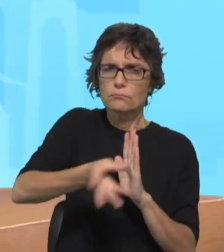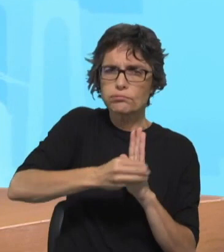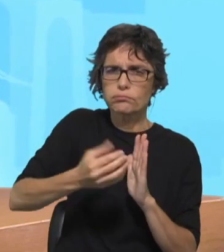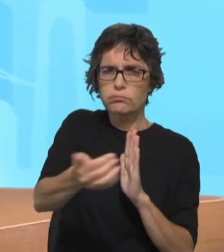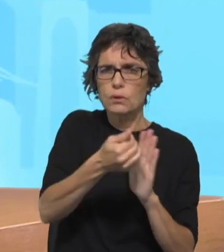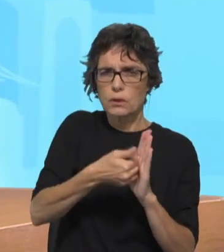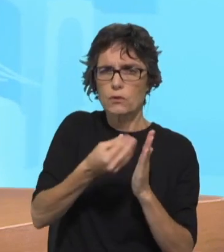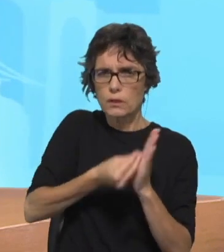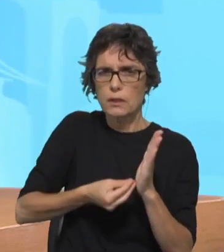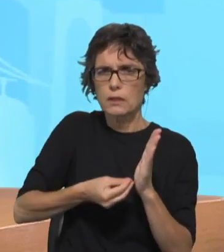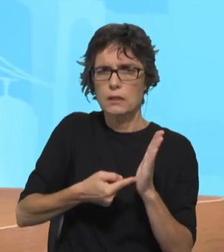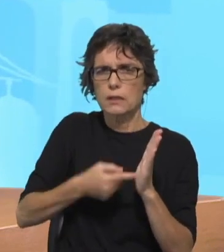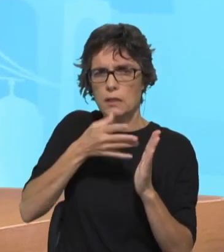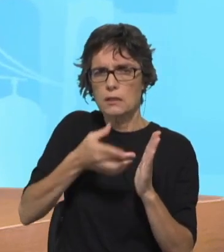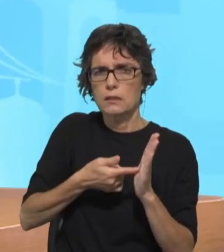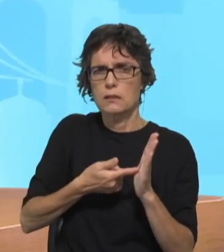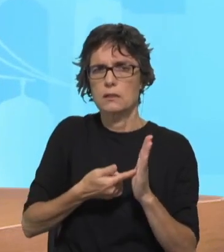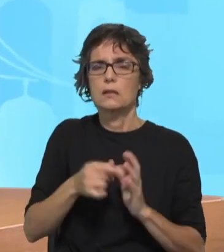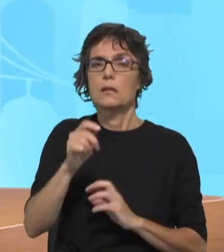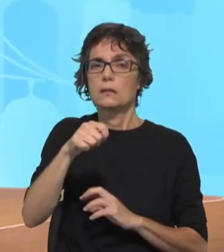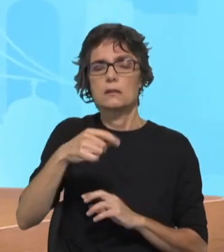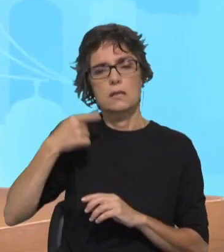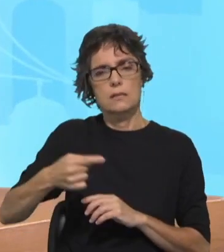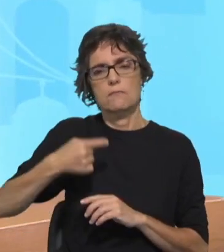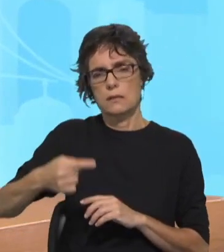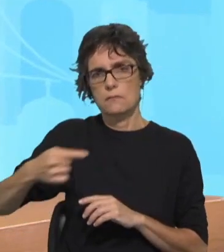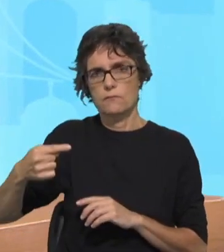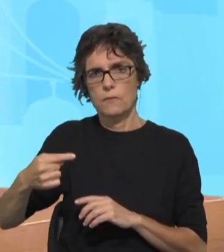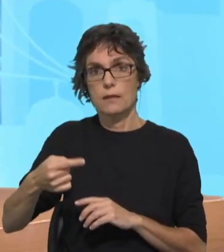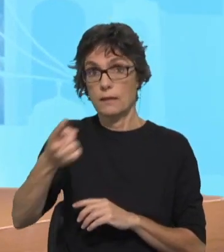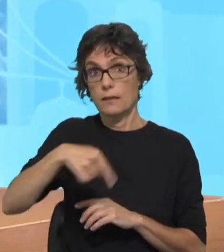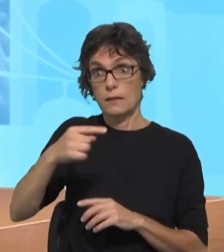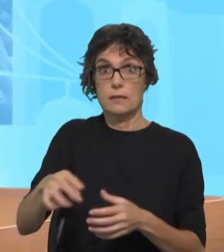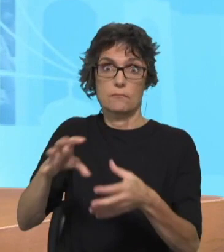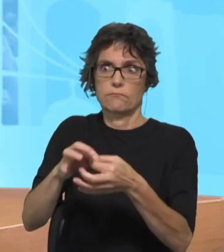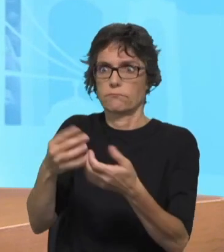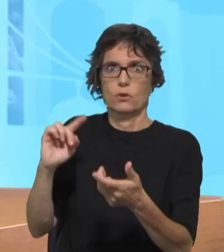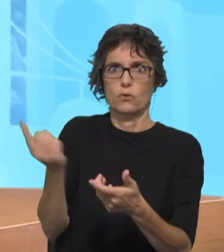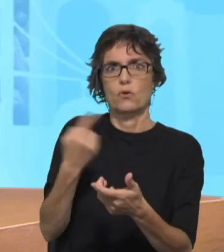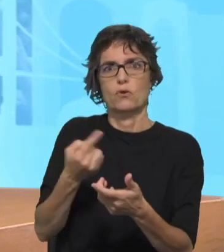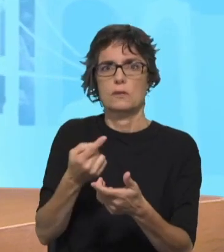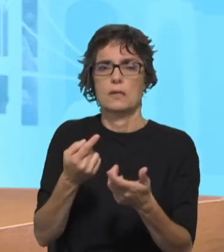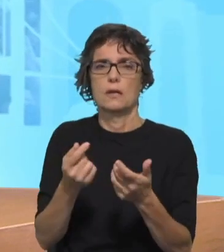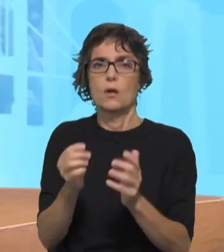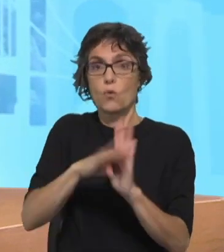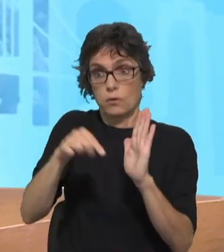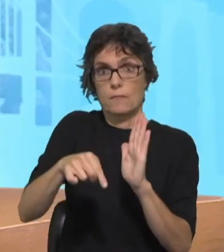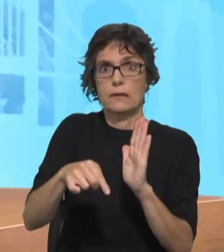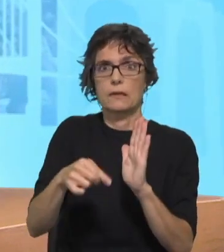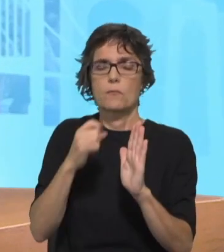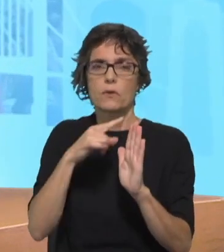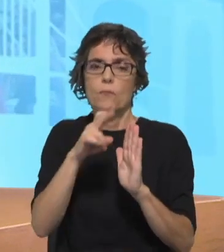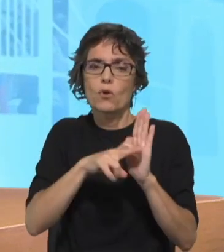acontecendo no mundo. Podemos dizer que todas as semanas, nesta parceria fantástica com a Agência Eclésia, nós trazemos um bocadinho do